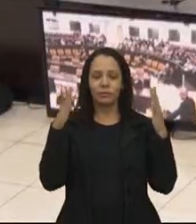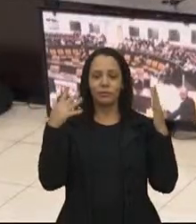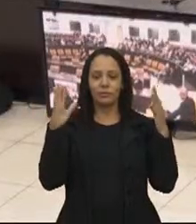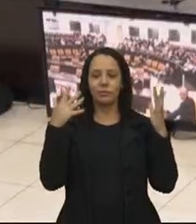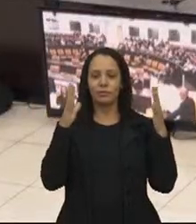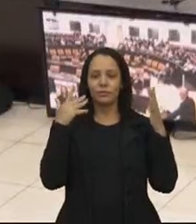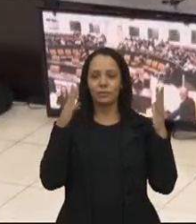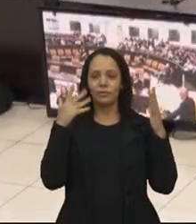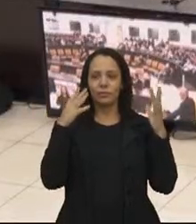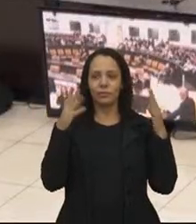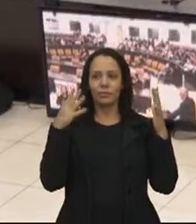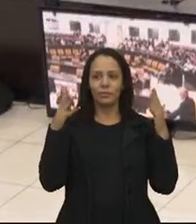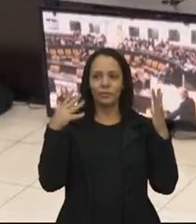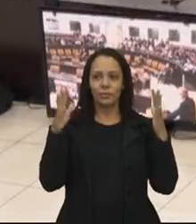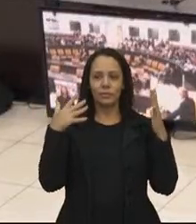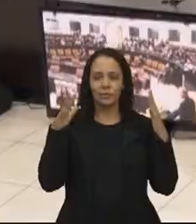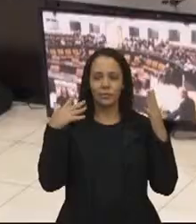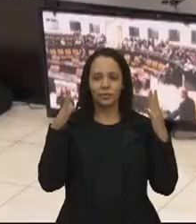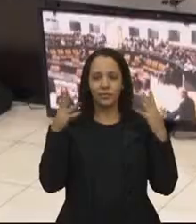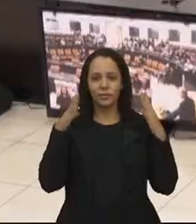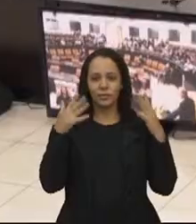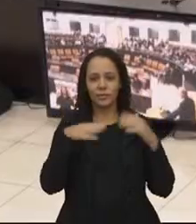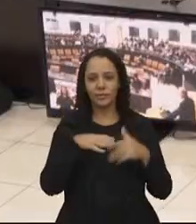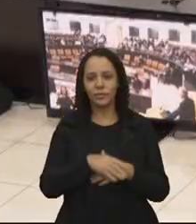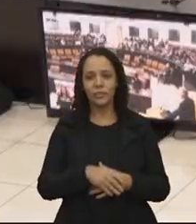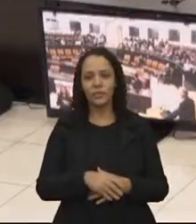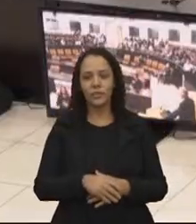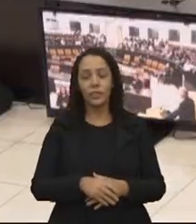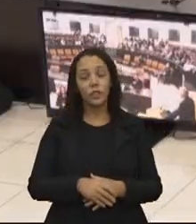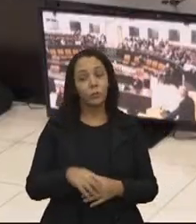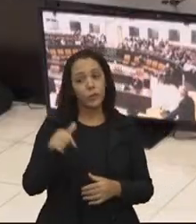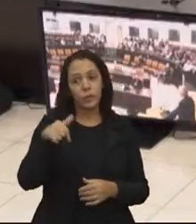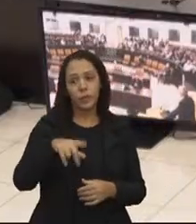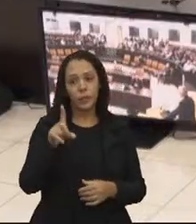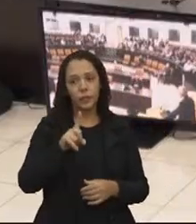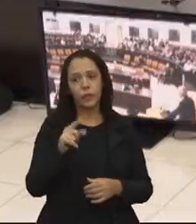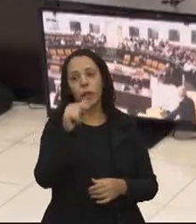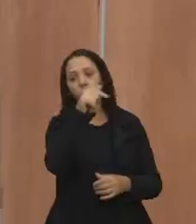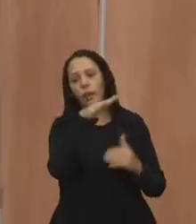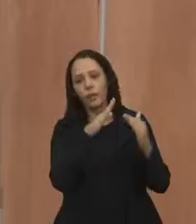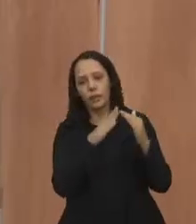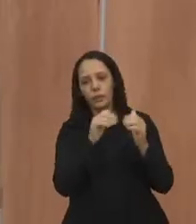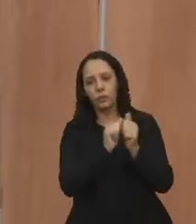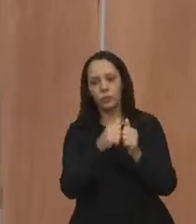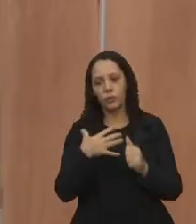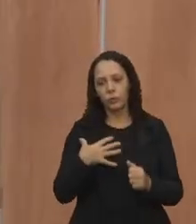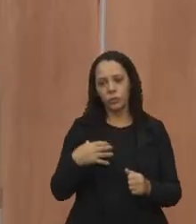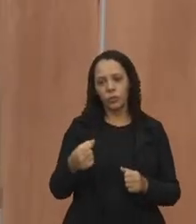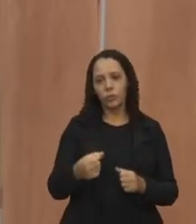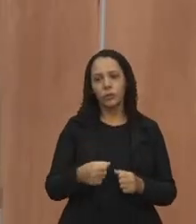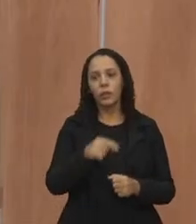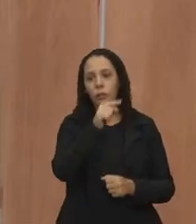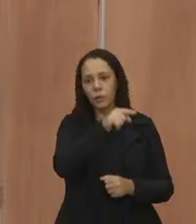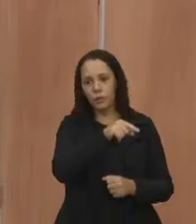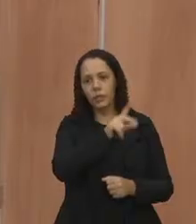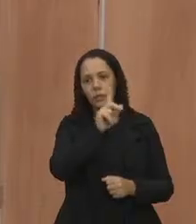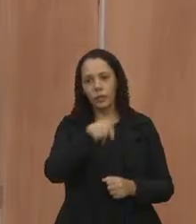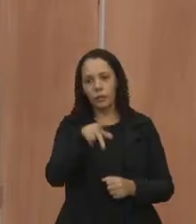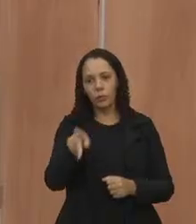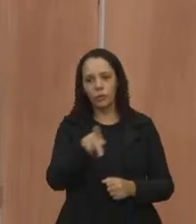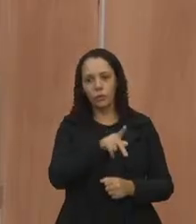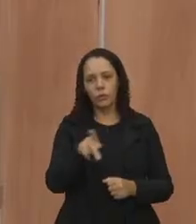Eu podia perder a oportunidade. Ela não está aqui, ela está em casa com as crianças. Mas ela é professora do Instituto Federal